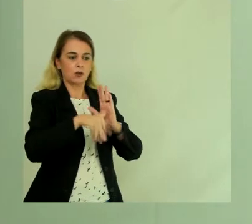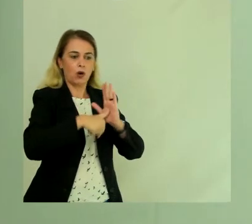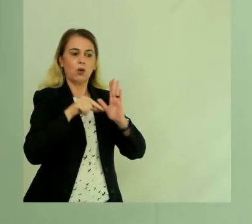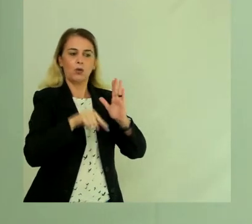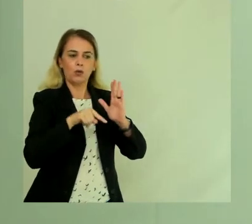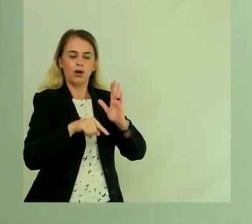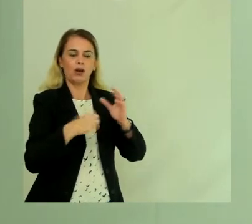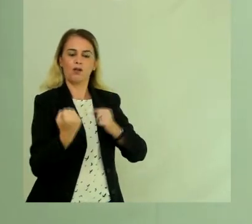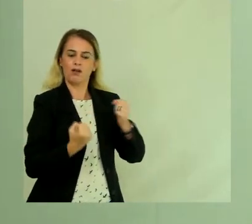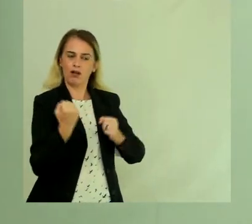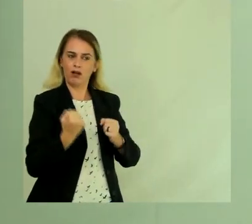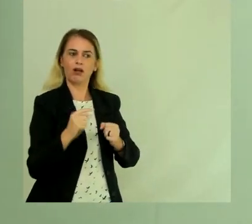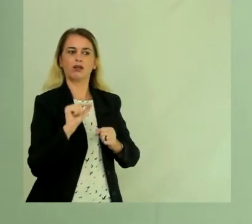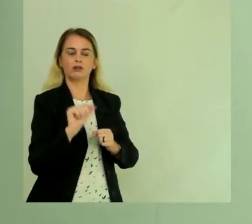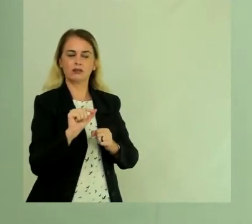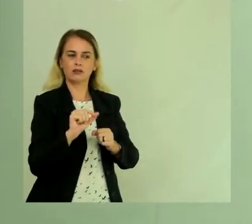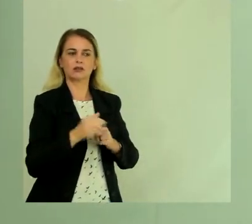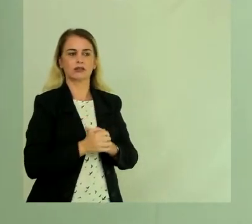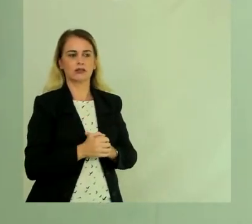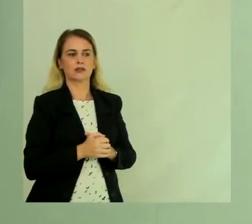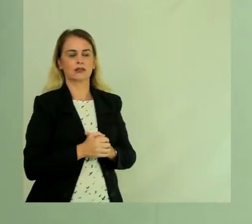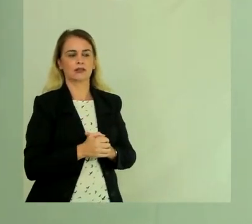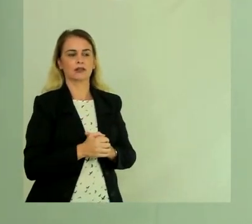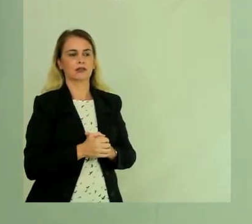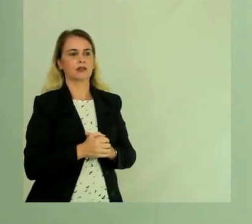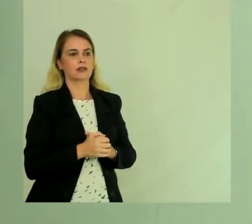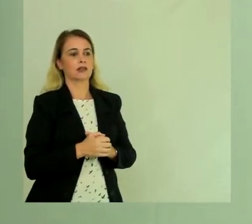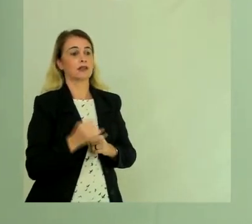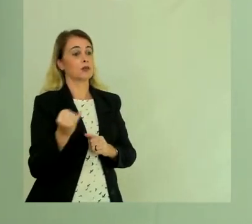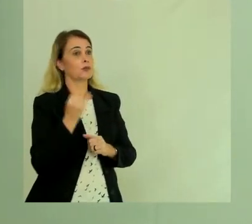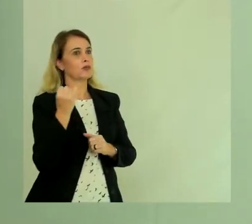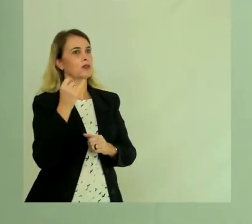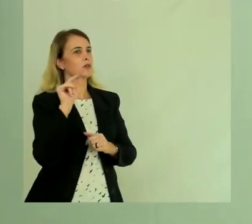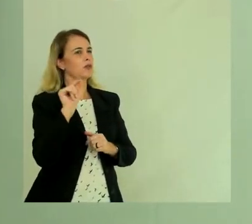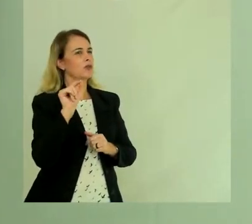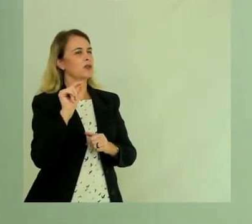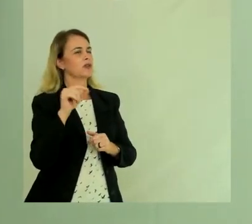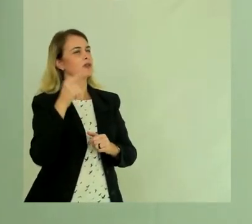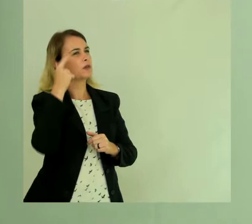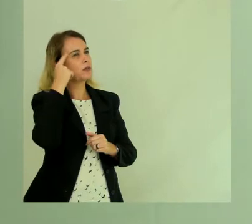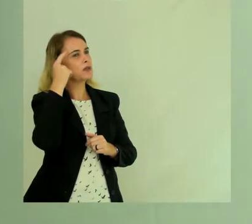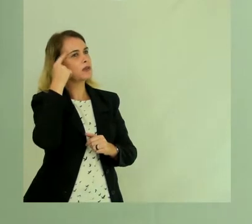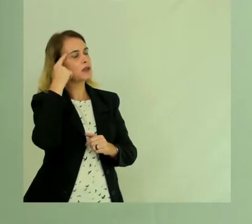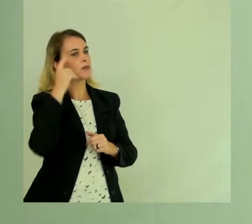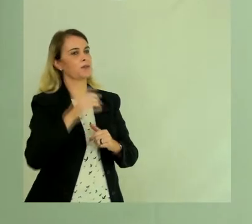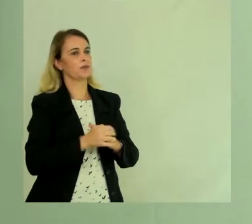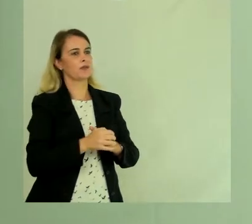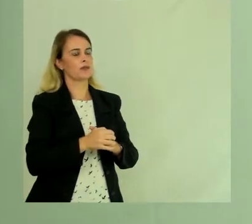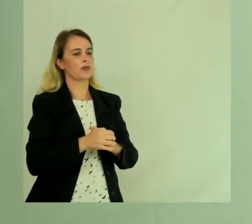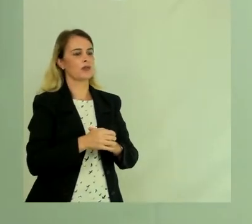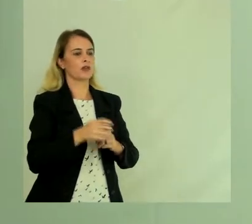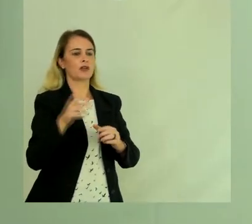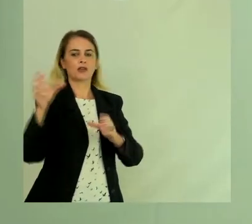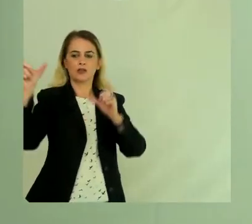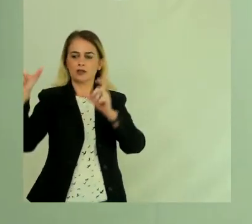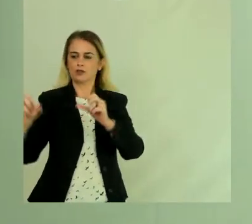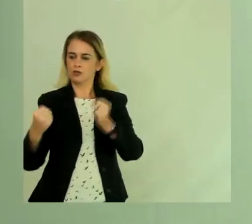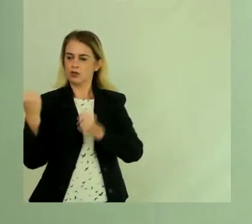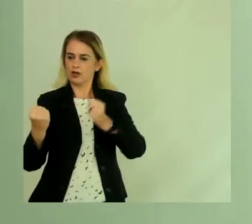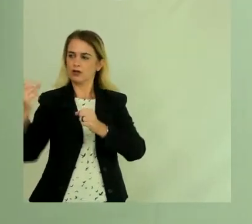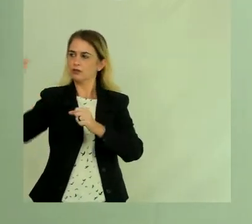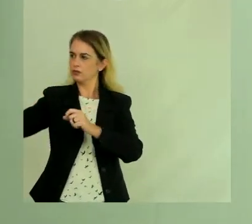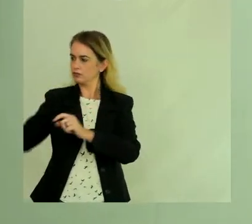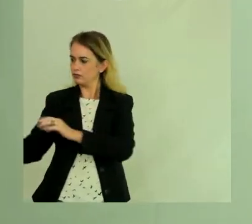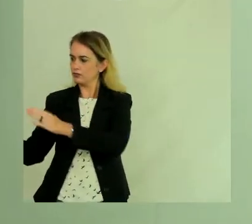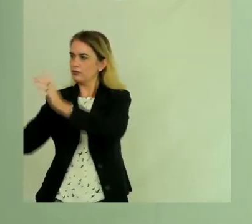isso também, porque hoje com roubos de carro, a pessoa coloca aquele papelzinho, né, aquele lacrezinho, aquela